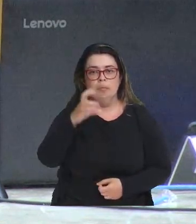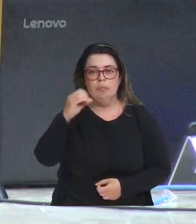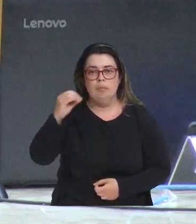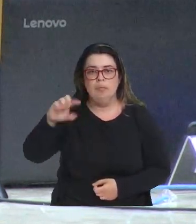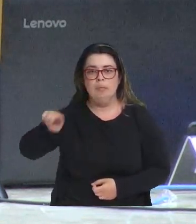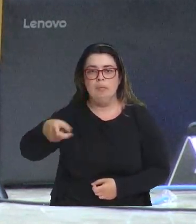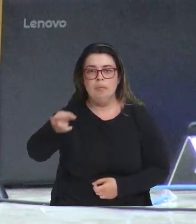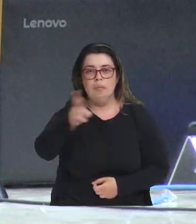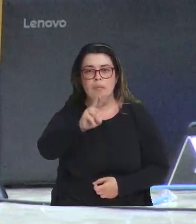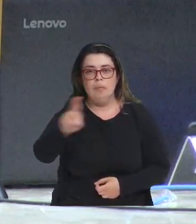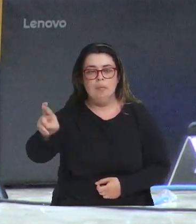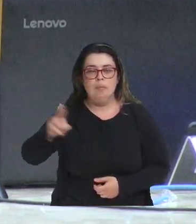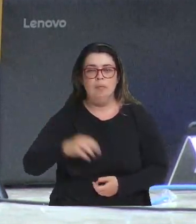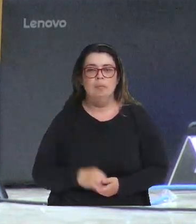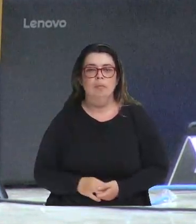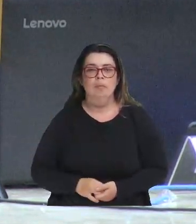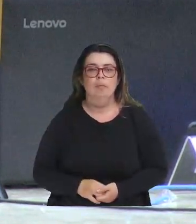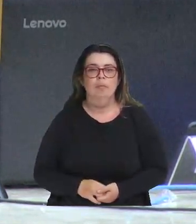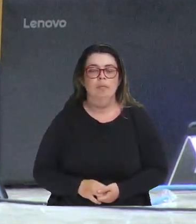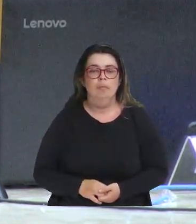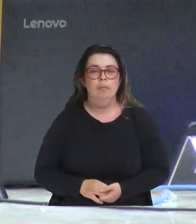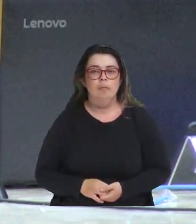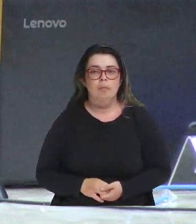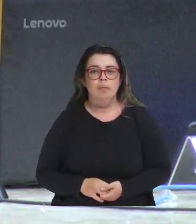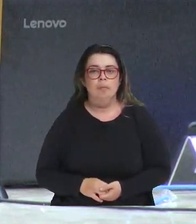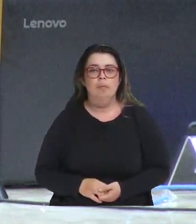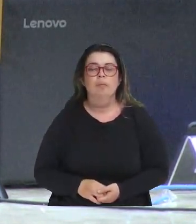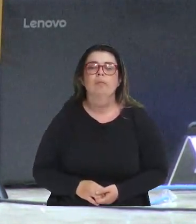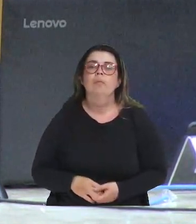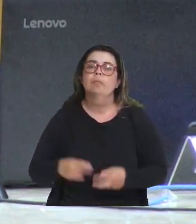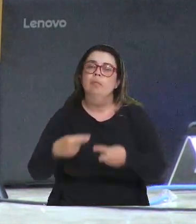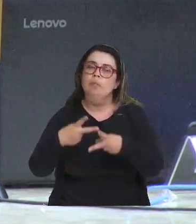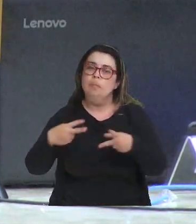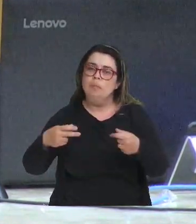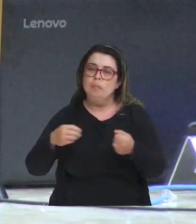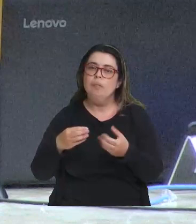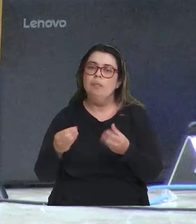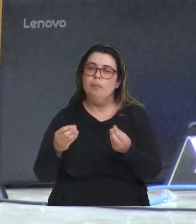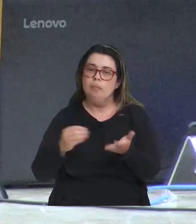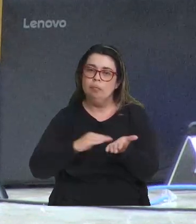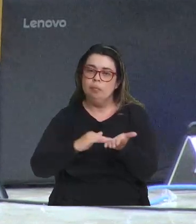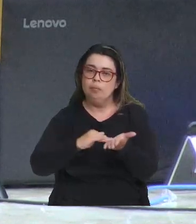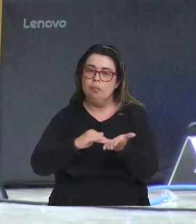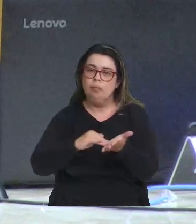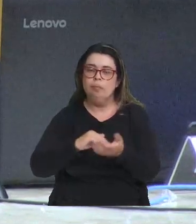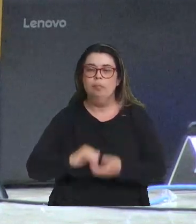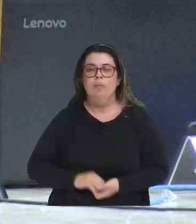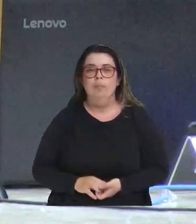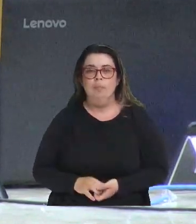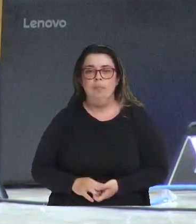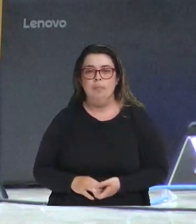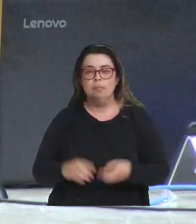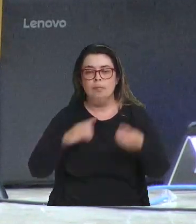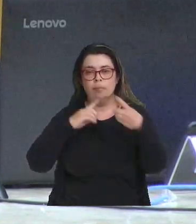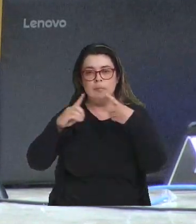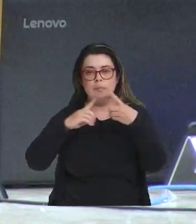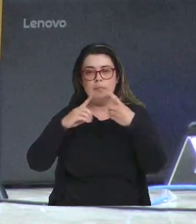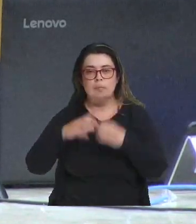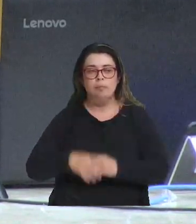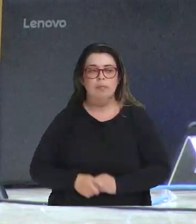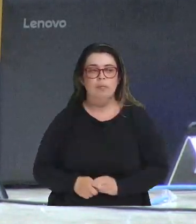R$500 mil. Junto às unidades orçamentárias de diversas secretarias municipais. Em discussão?